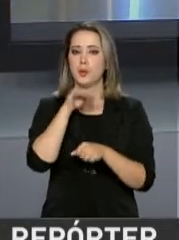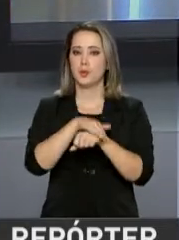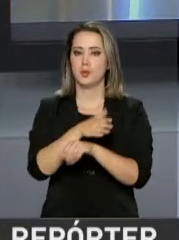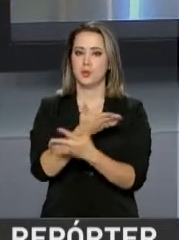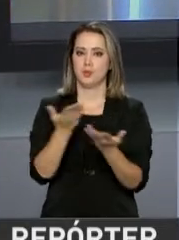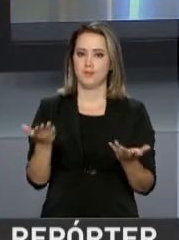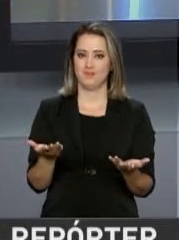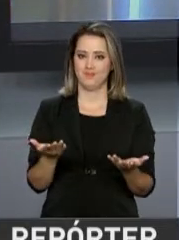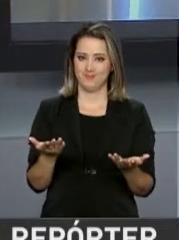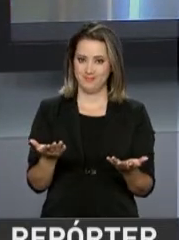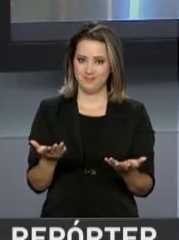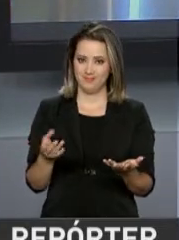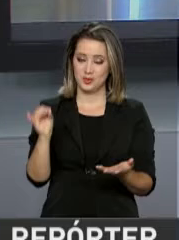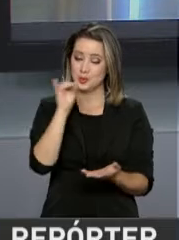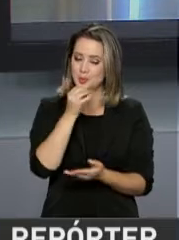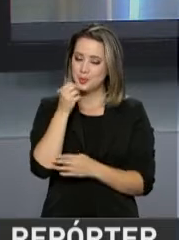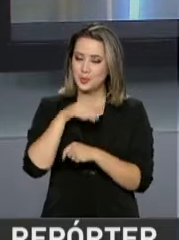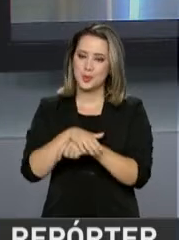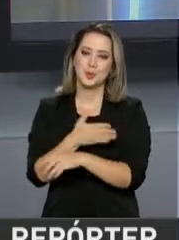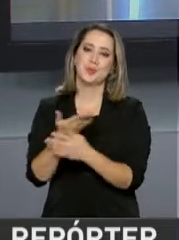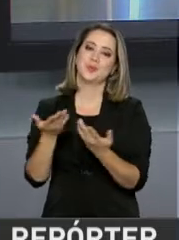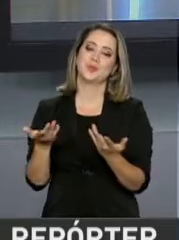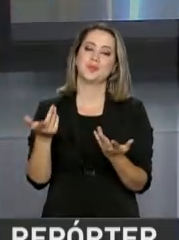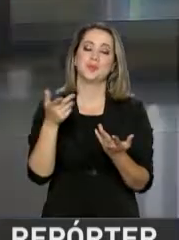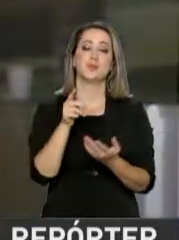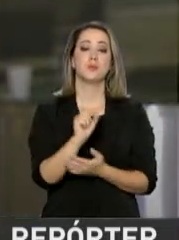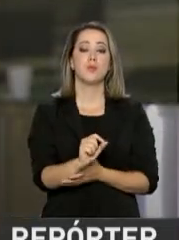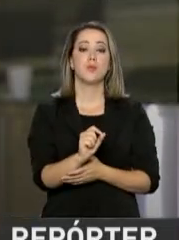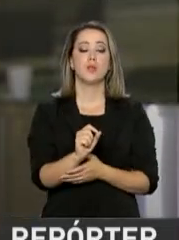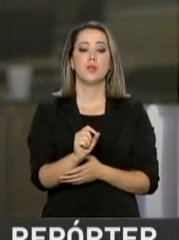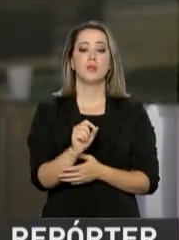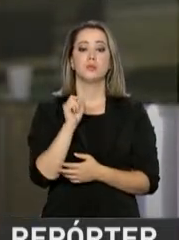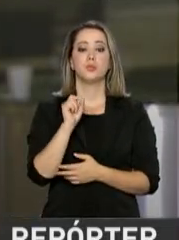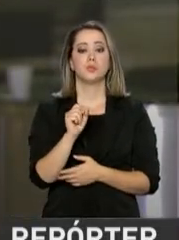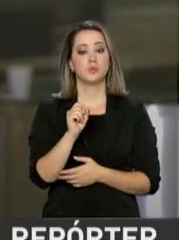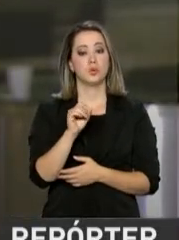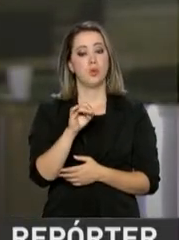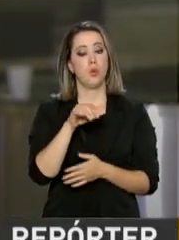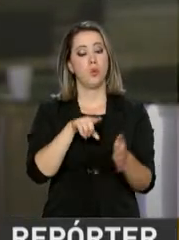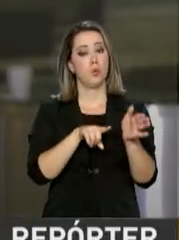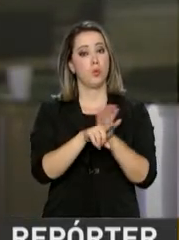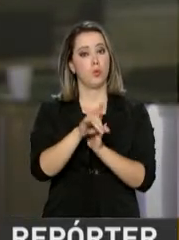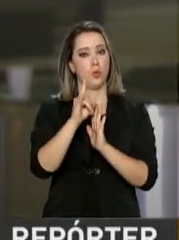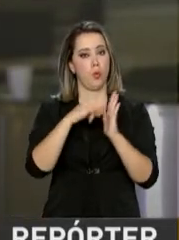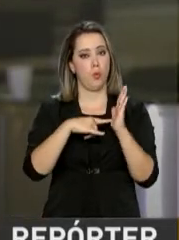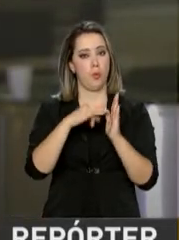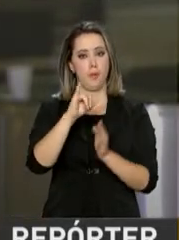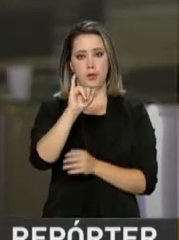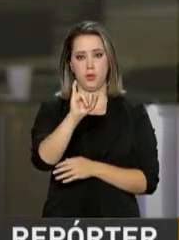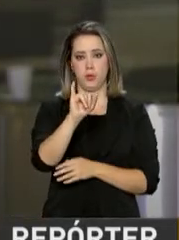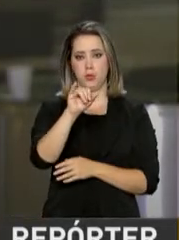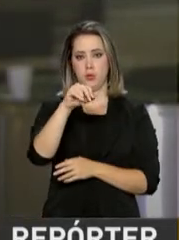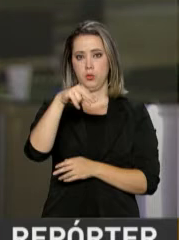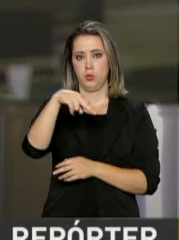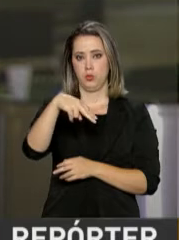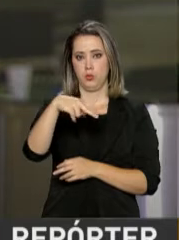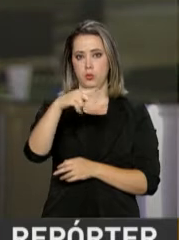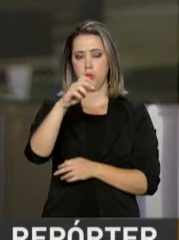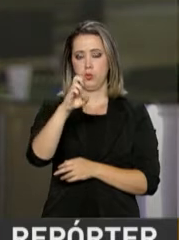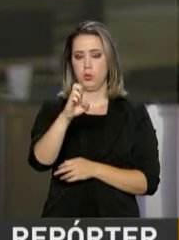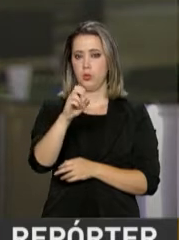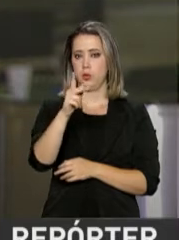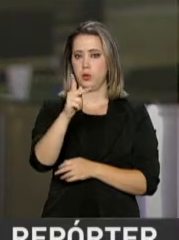vez boa noite mais uma vez roberto boa noite a todos qual é roberto segundo esse documento do inep em 2007